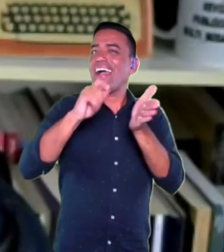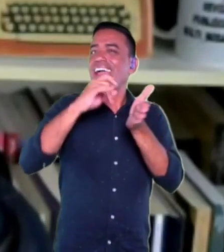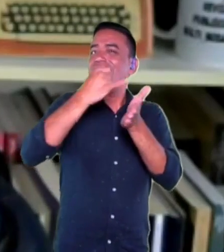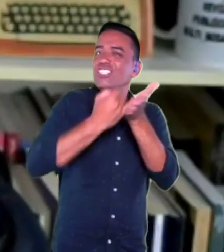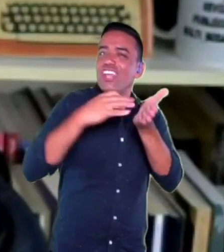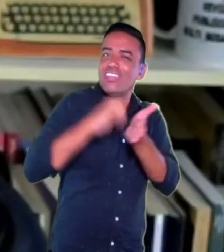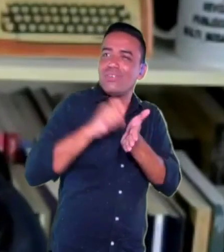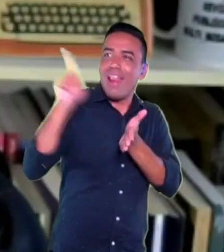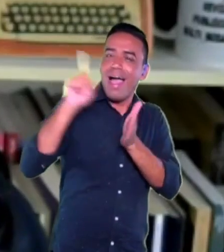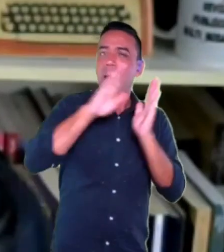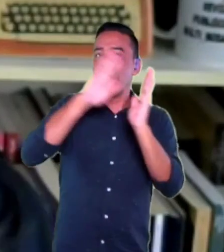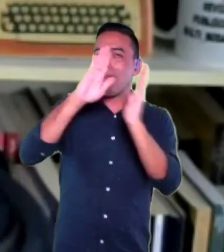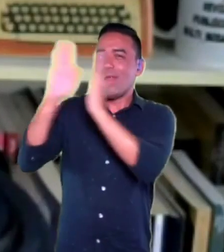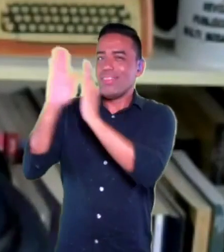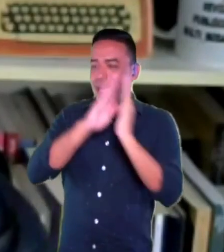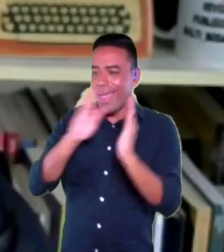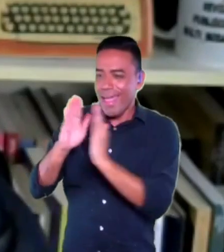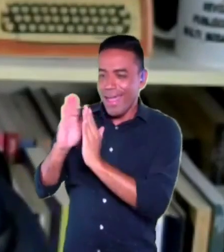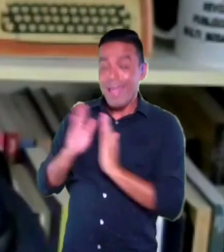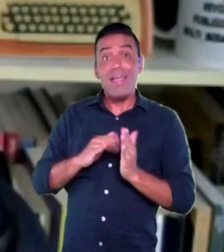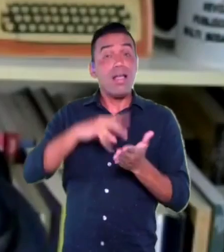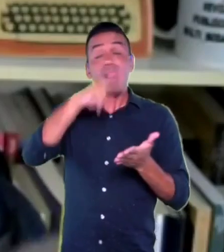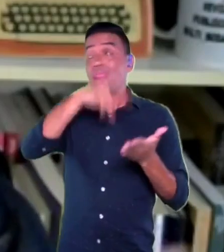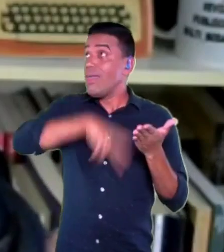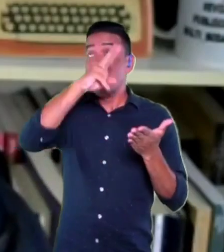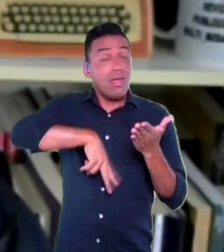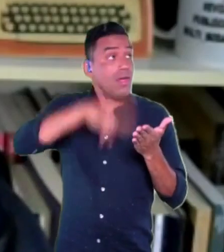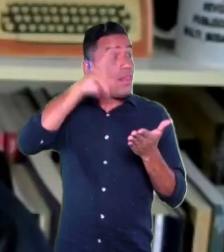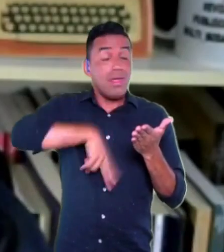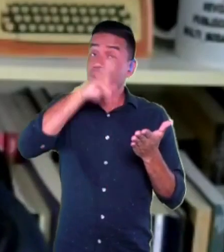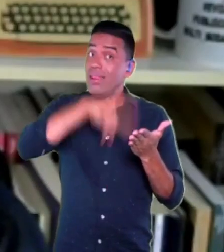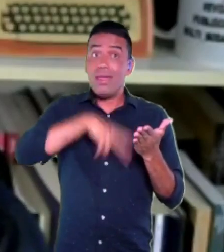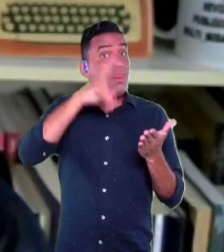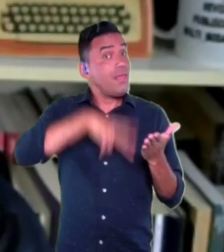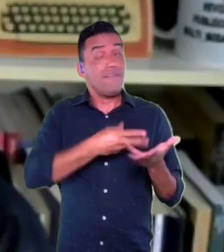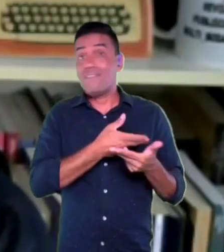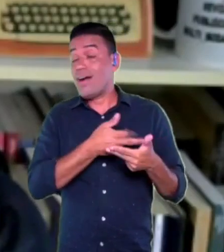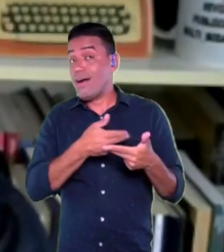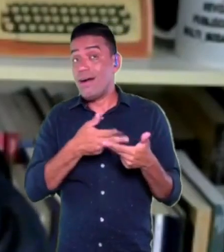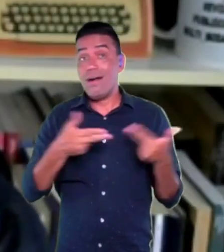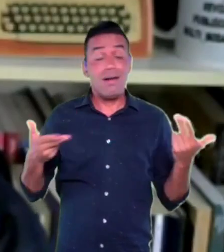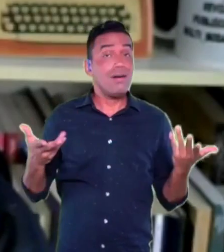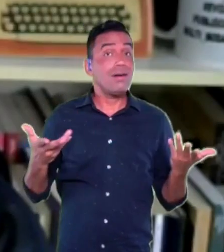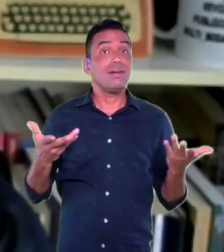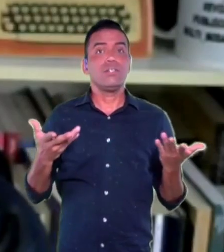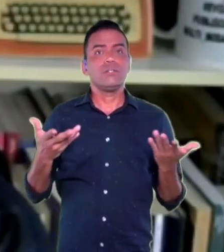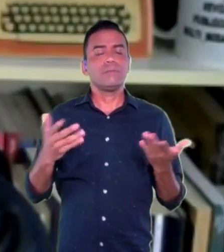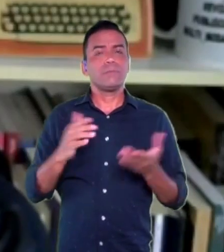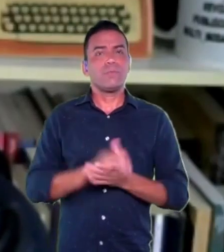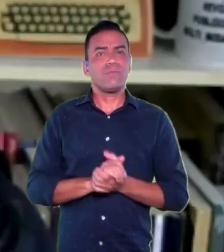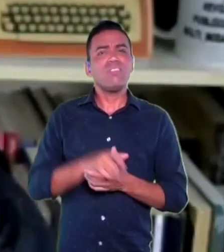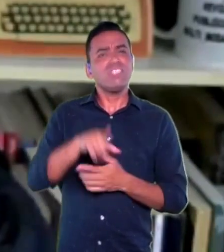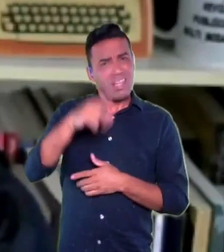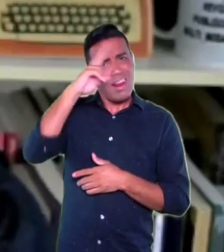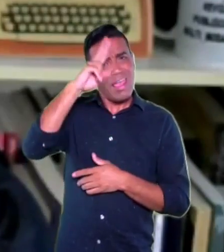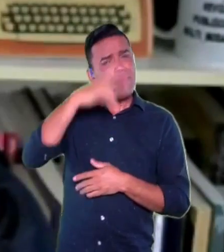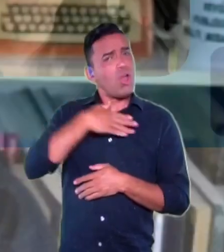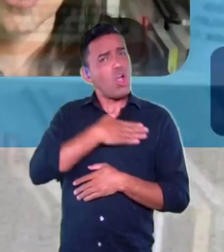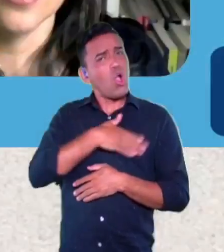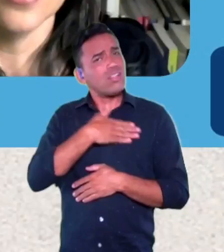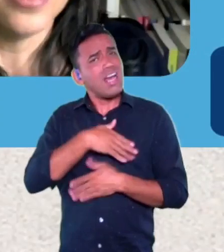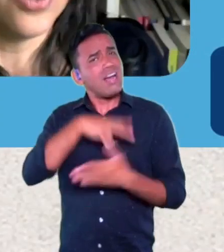né? E li muito. Então, eu ficava de olho, na época era Você lembra o vestibular. que você gostava de ler